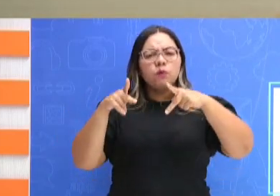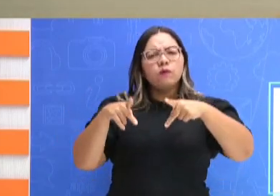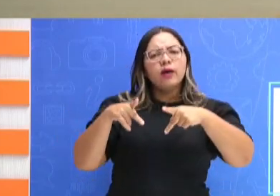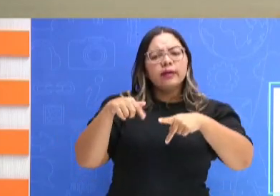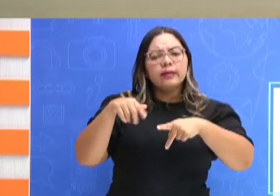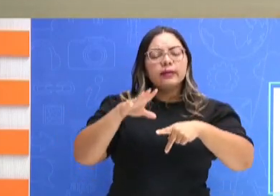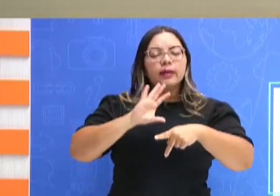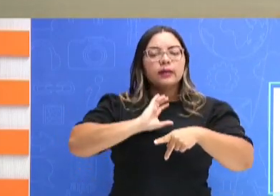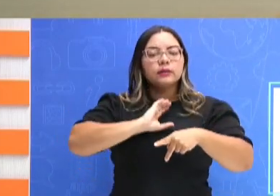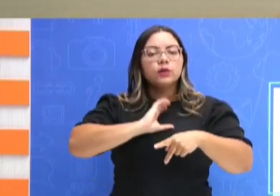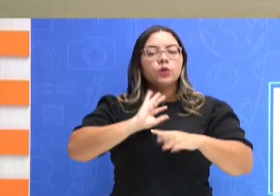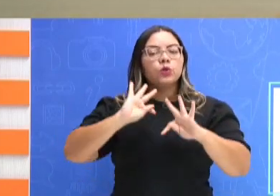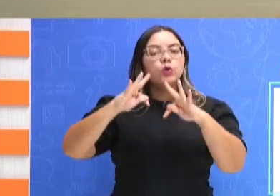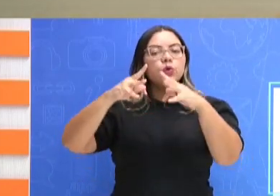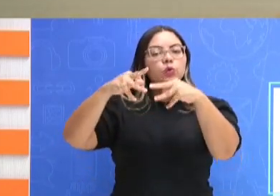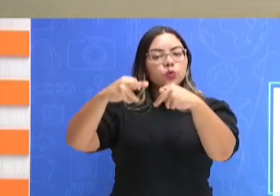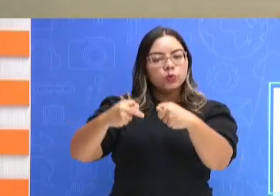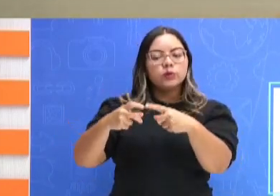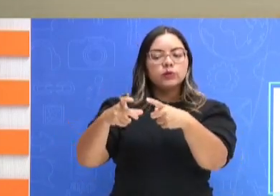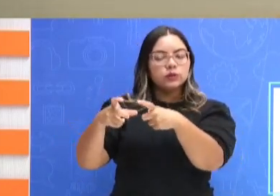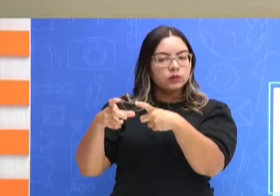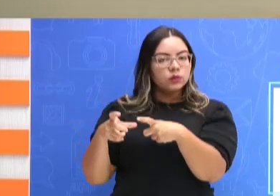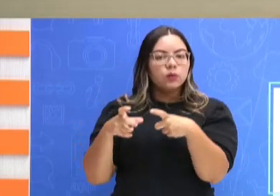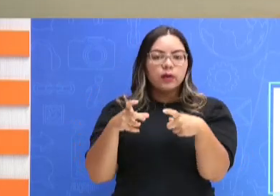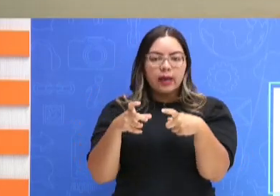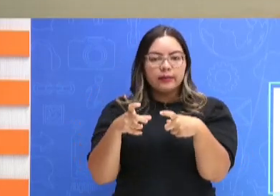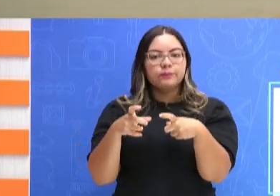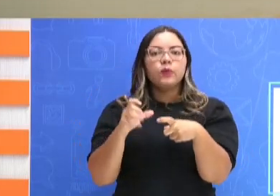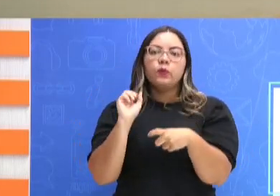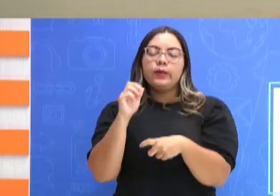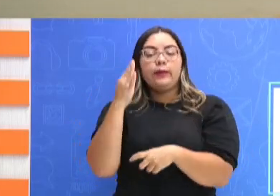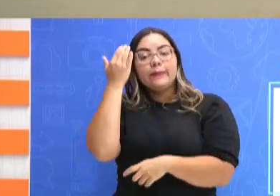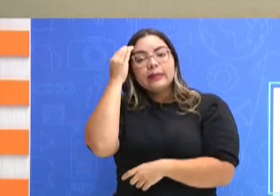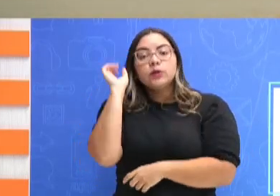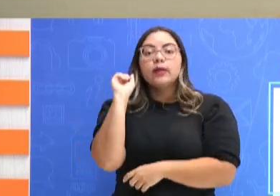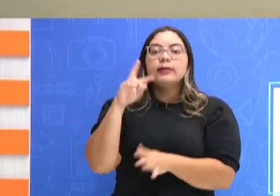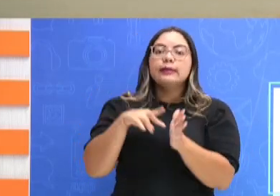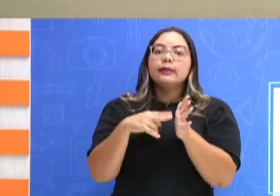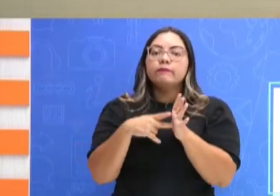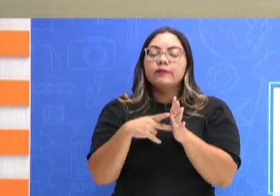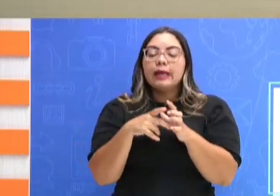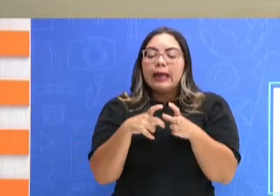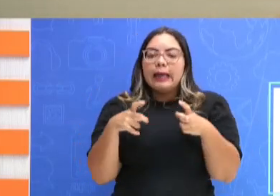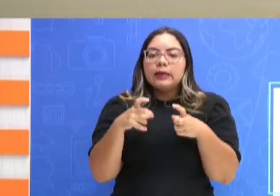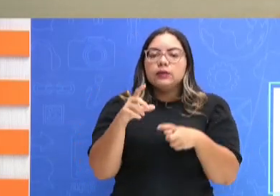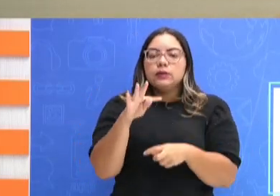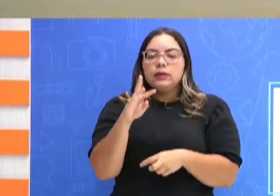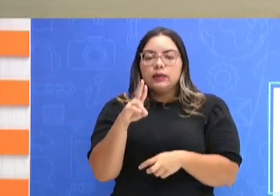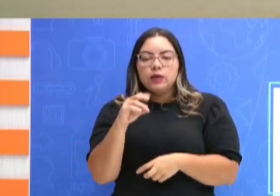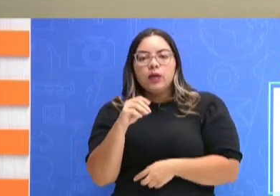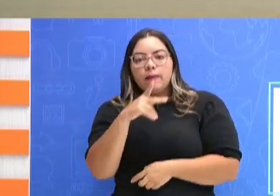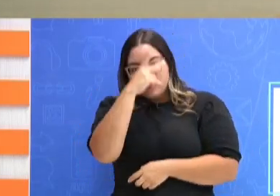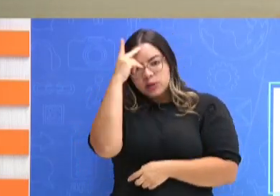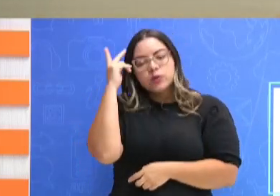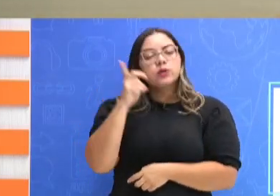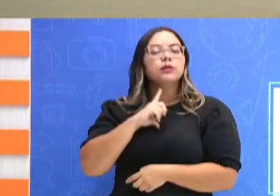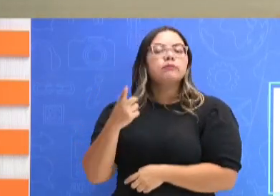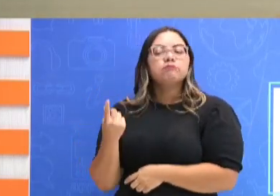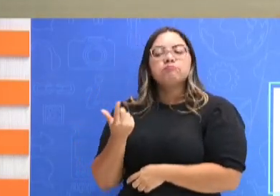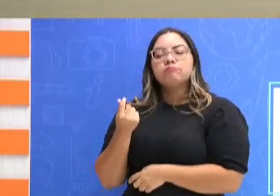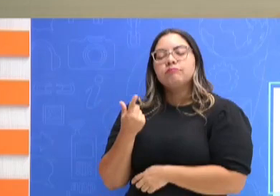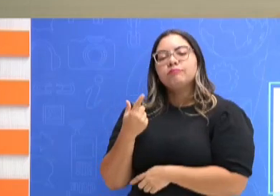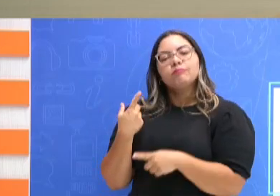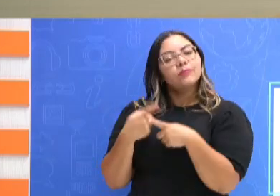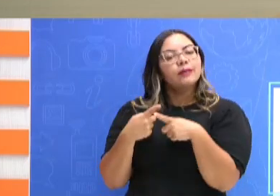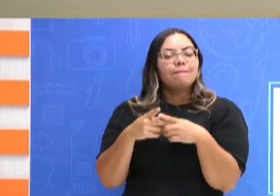cidade, todos os grandes terrenos, porque eu entendo que grande terreno é de quem tem muito dinheiro. Quem tem condição, né? Porque quem é pobre